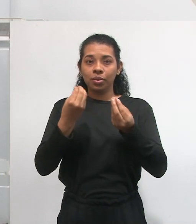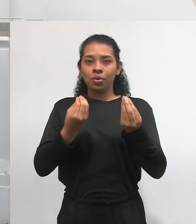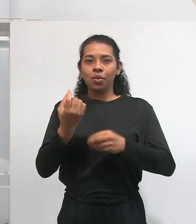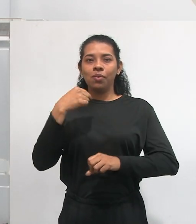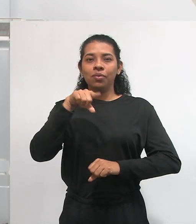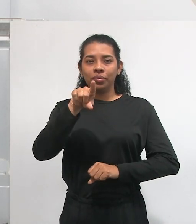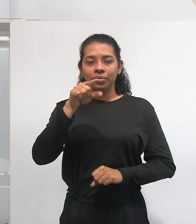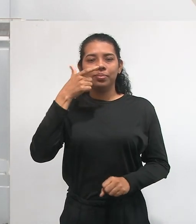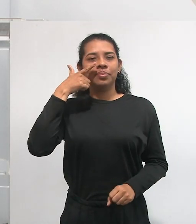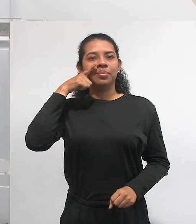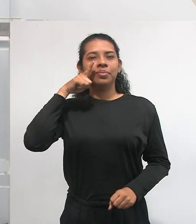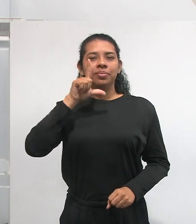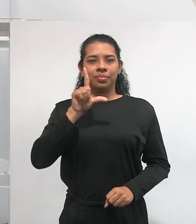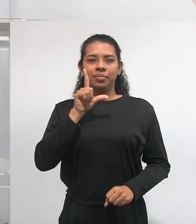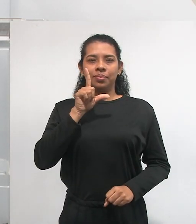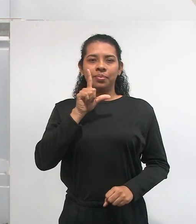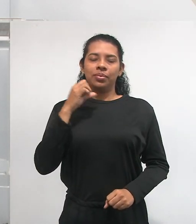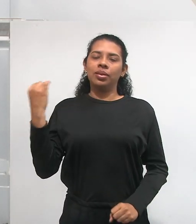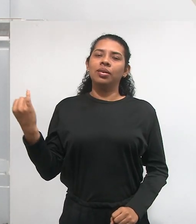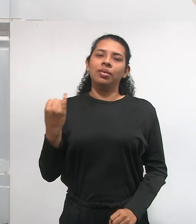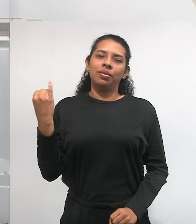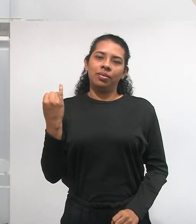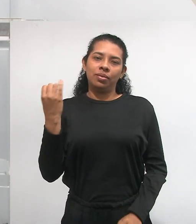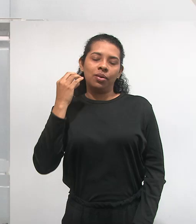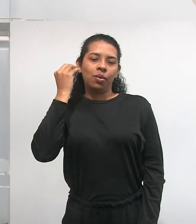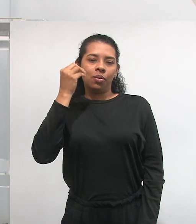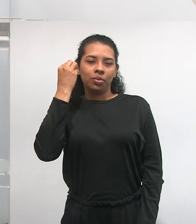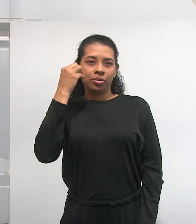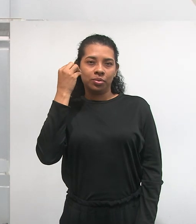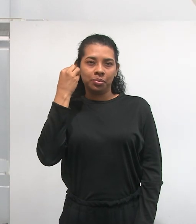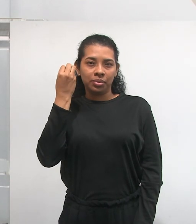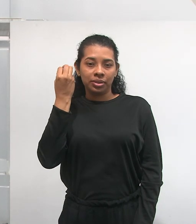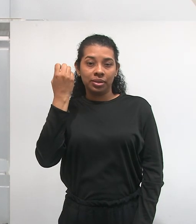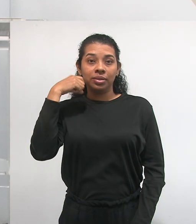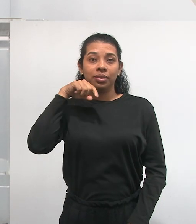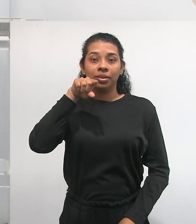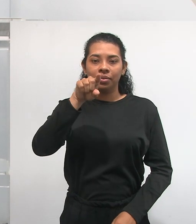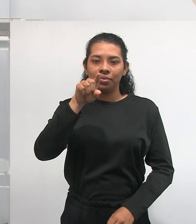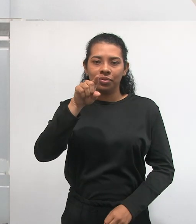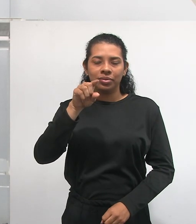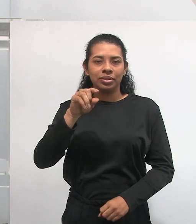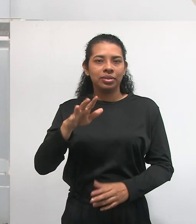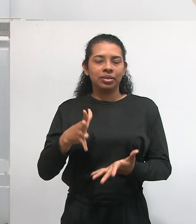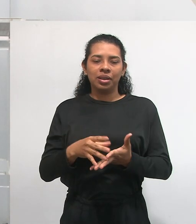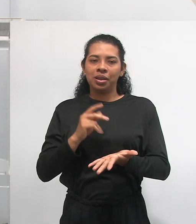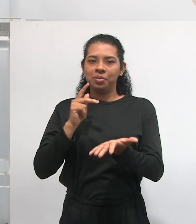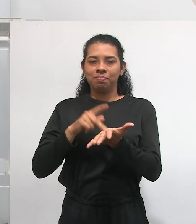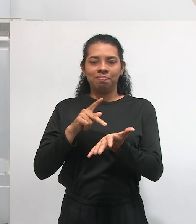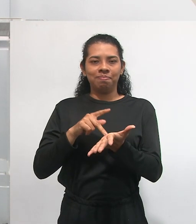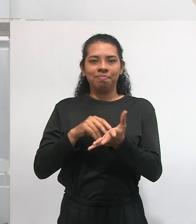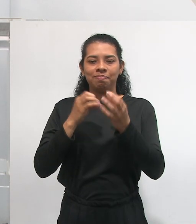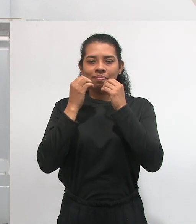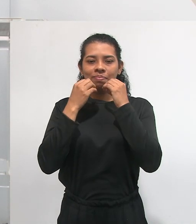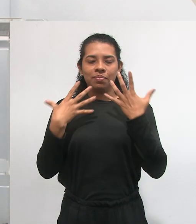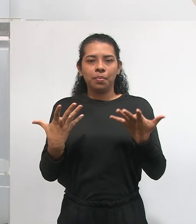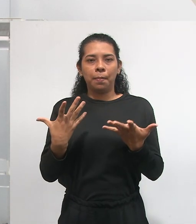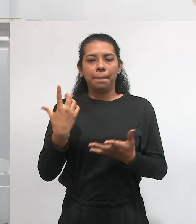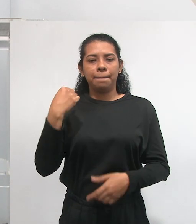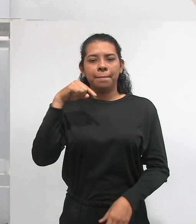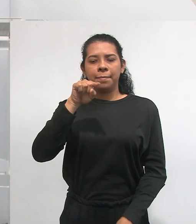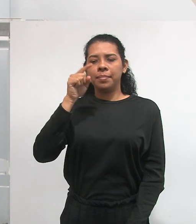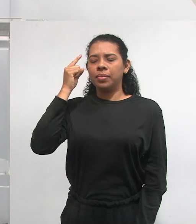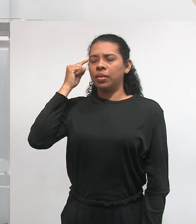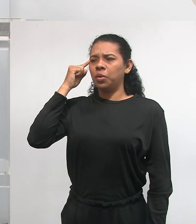conseguir. E aí é isso que é importante de ser colocado no teu relato de experiência. É a tua experiência, né, propriamente